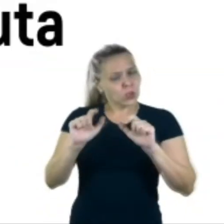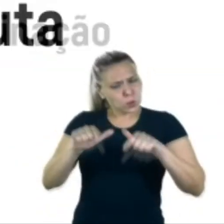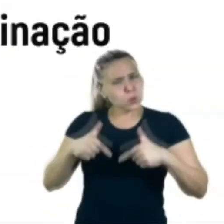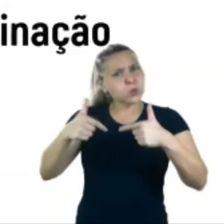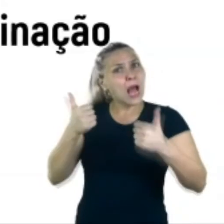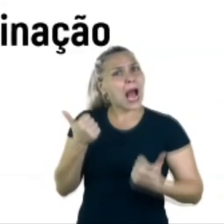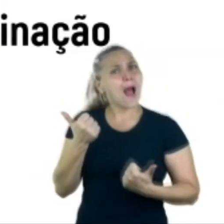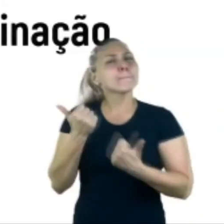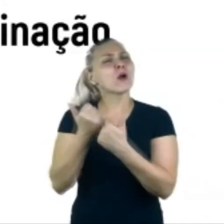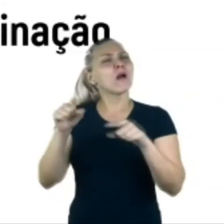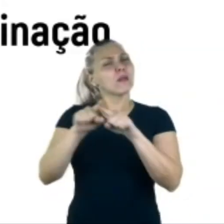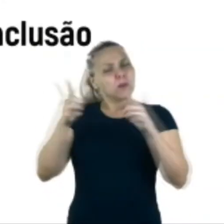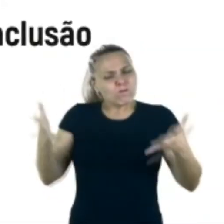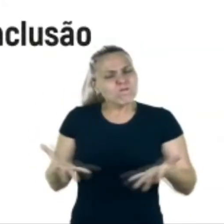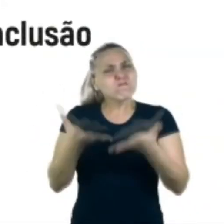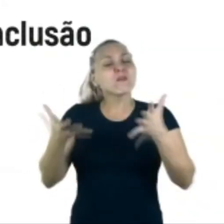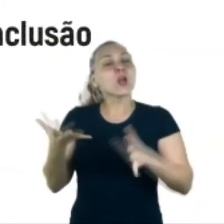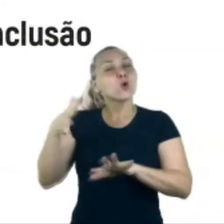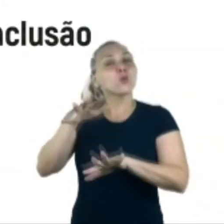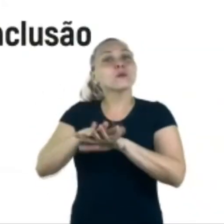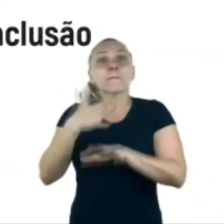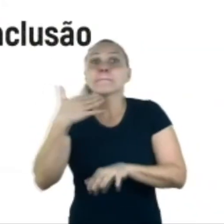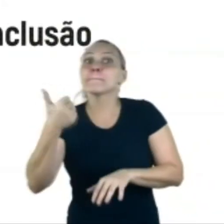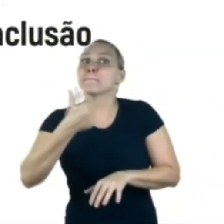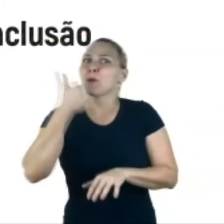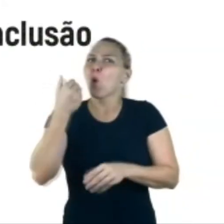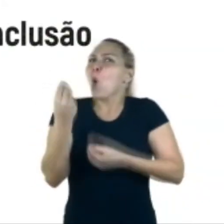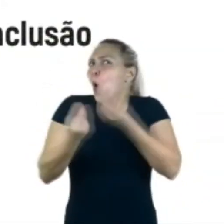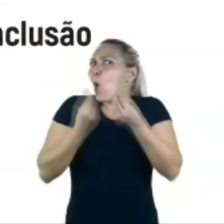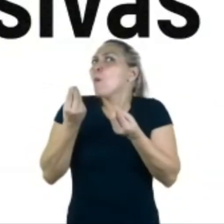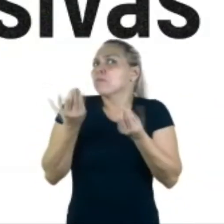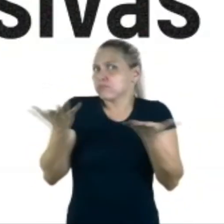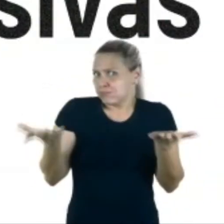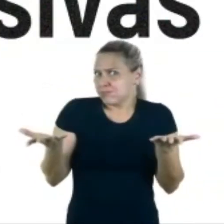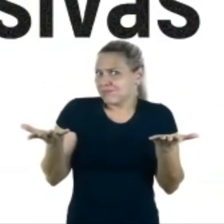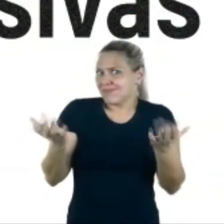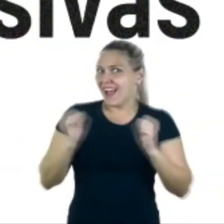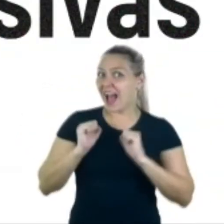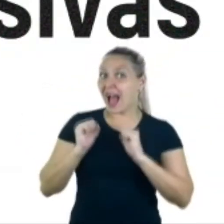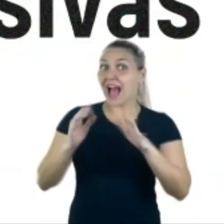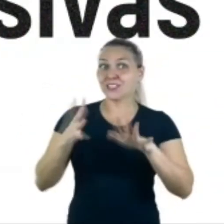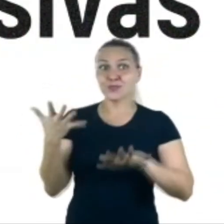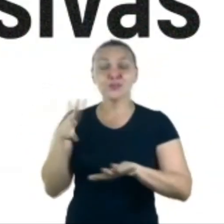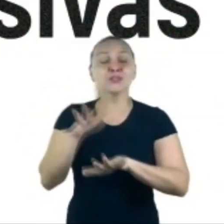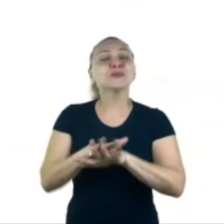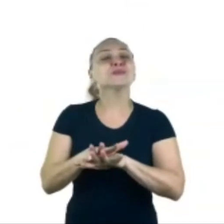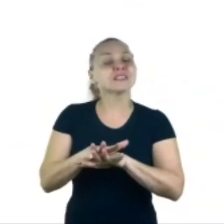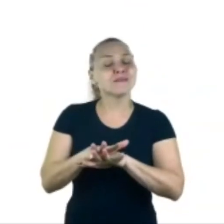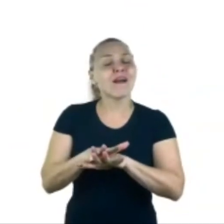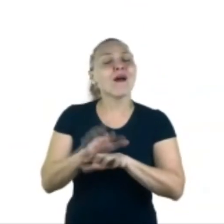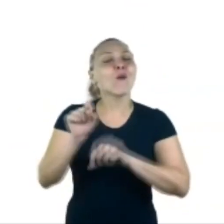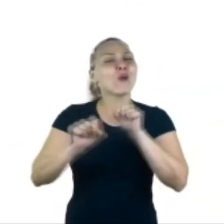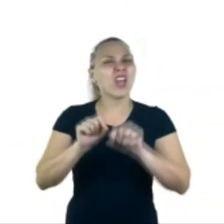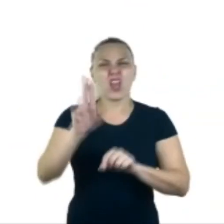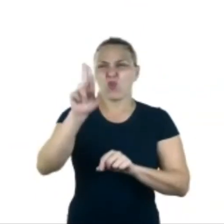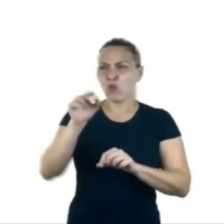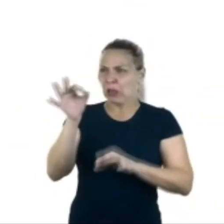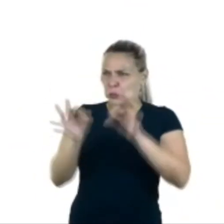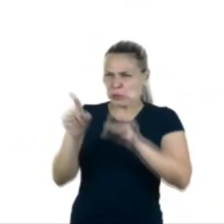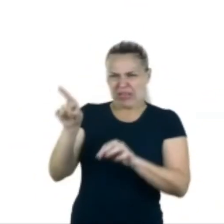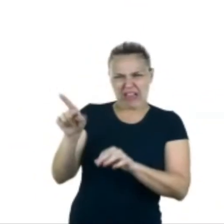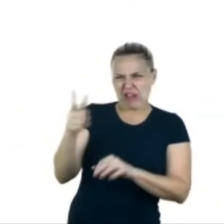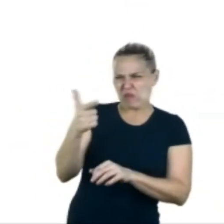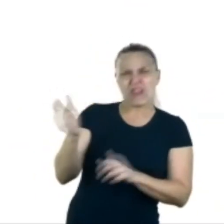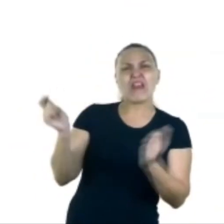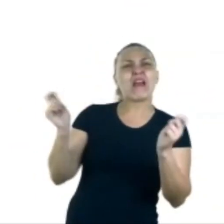e ajudar a promover a inclusão. Mas como? Com atitudes inclusivas. Nunca julgue alguém capaz